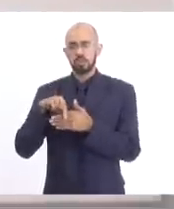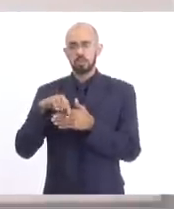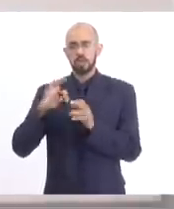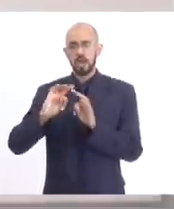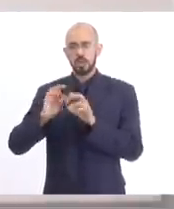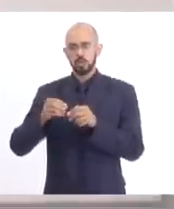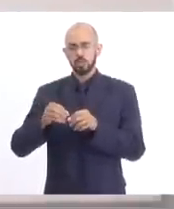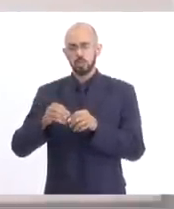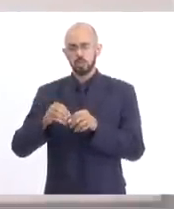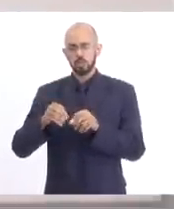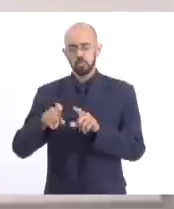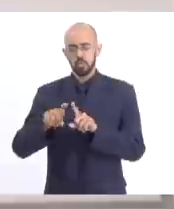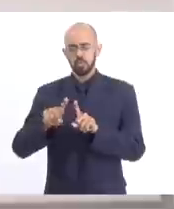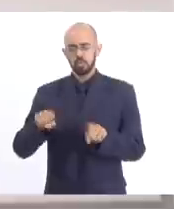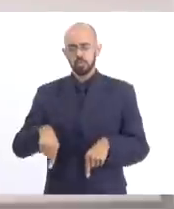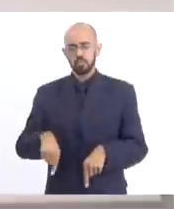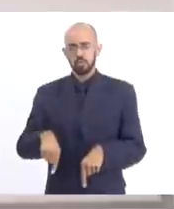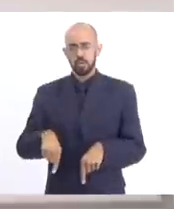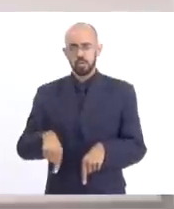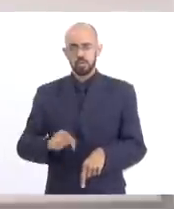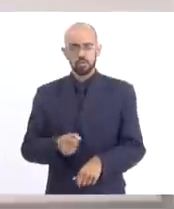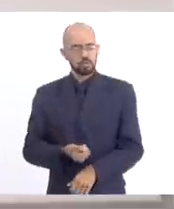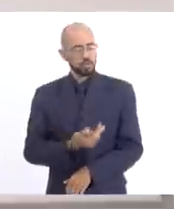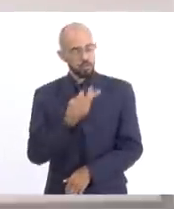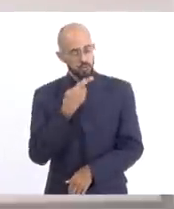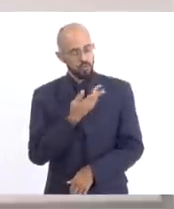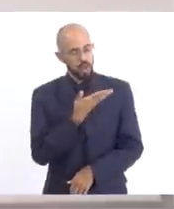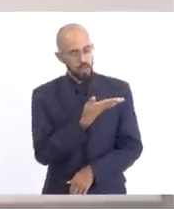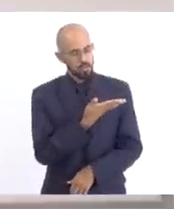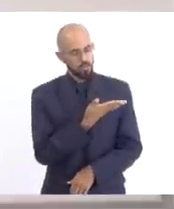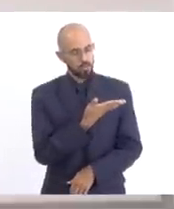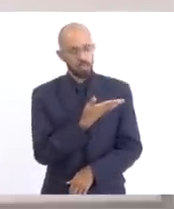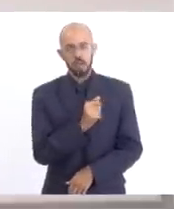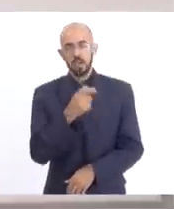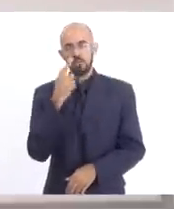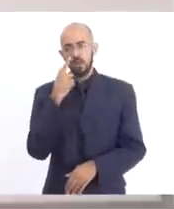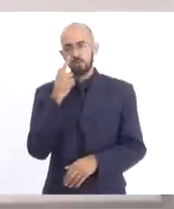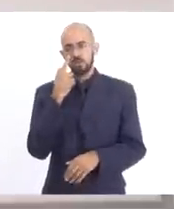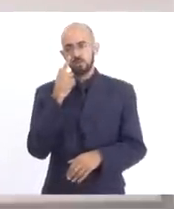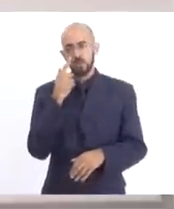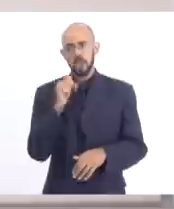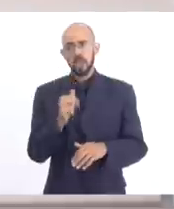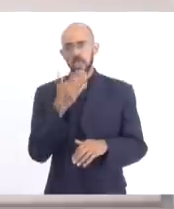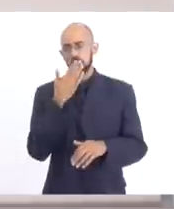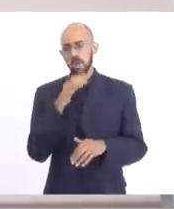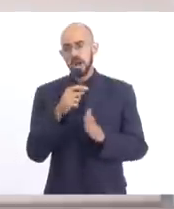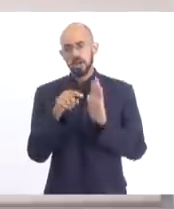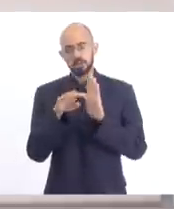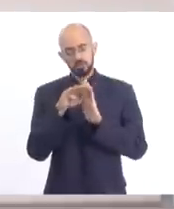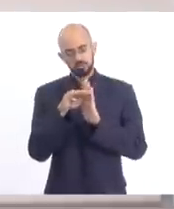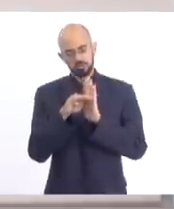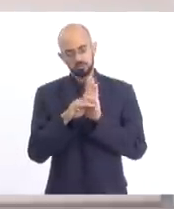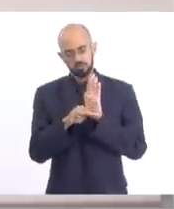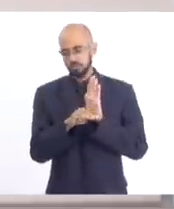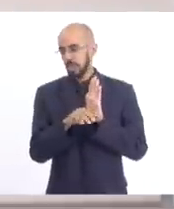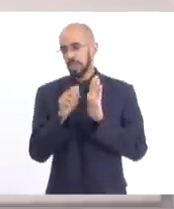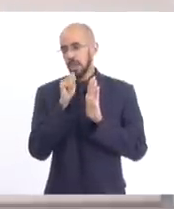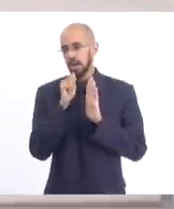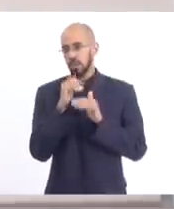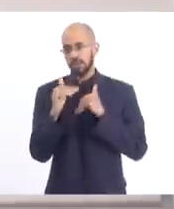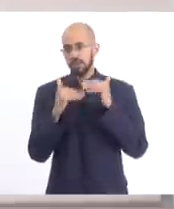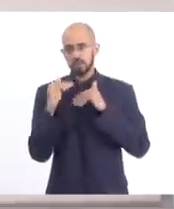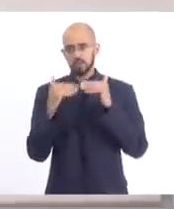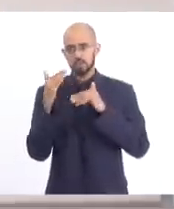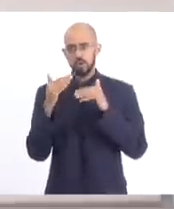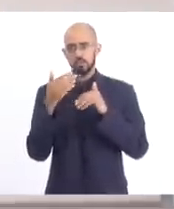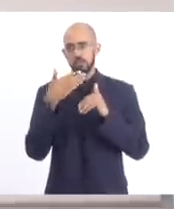eu vou passar para a Vossa Excelência... Diga os pontos que ainda não avançamos, que é melhor do que discutir emendas. Eu acho que esse é o ponto